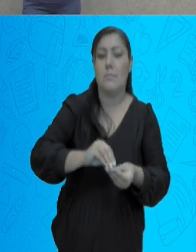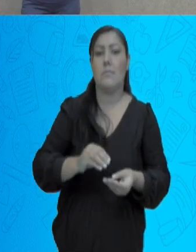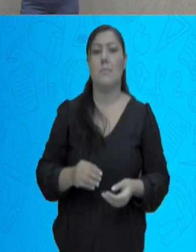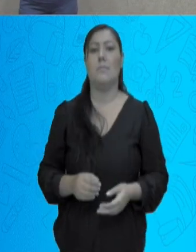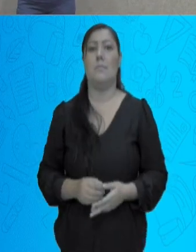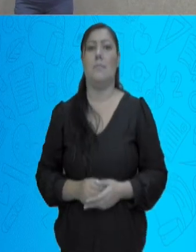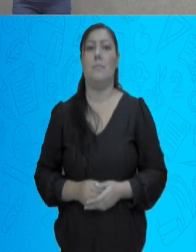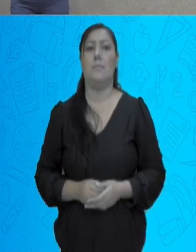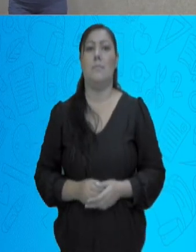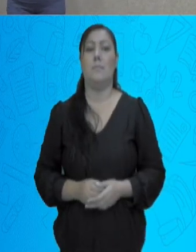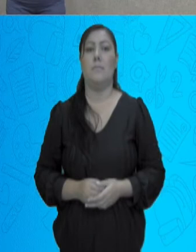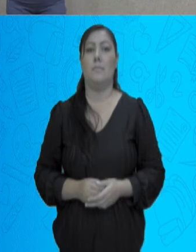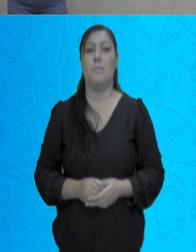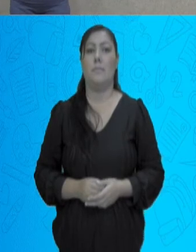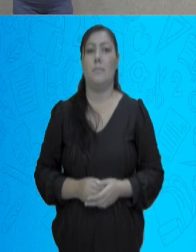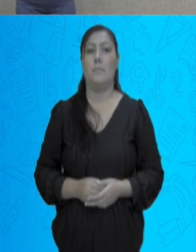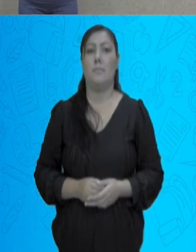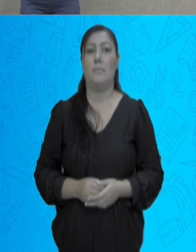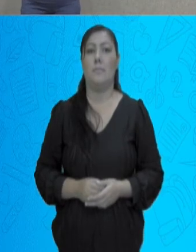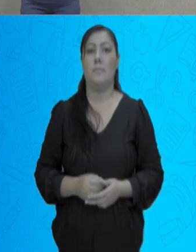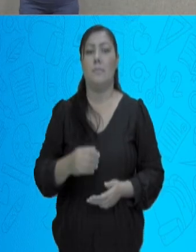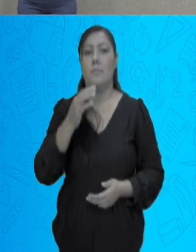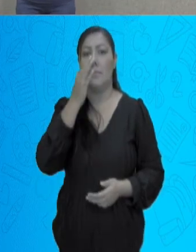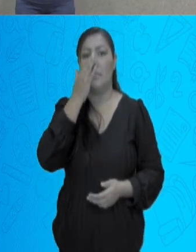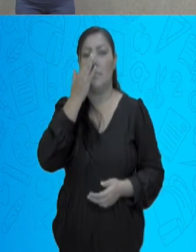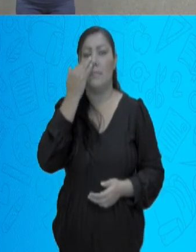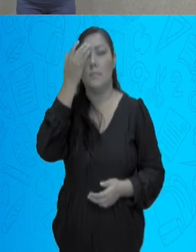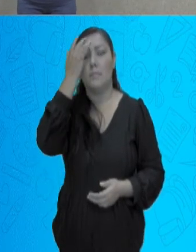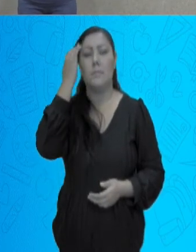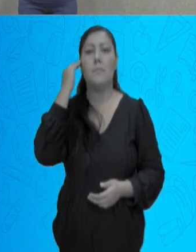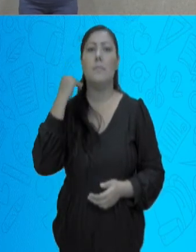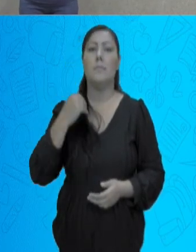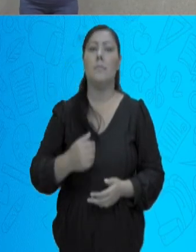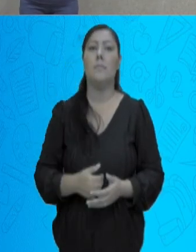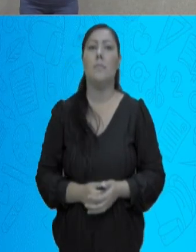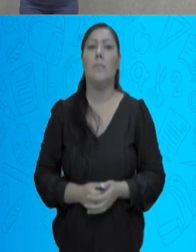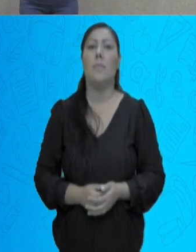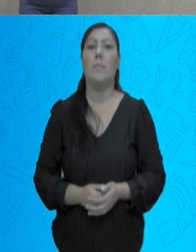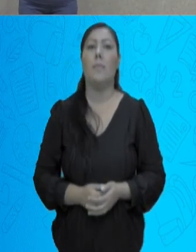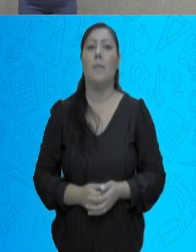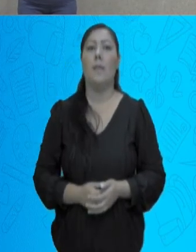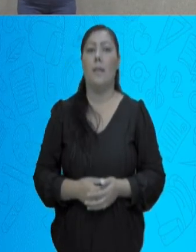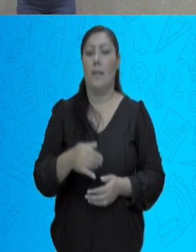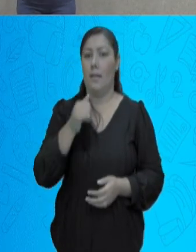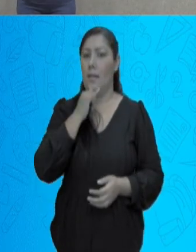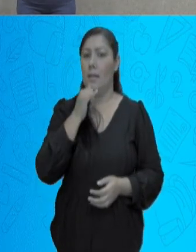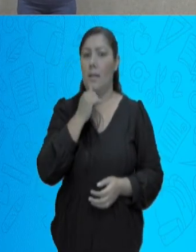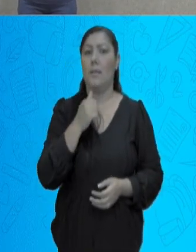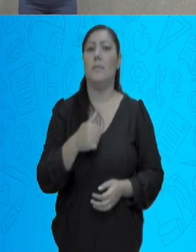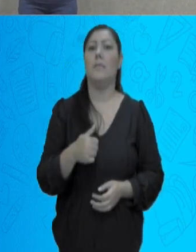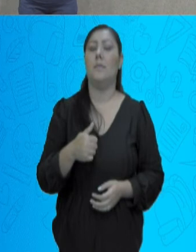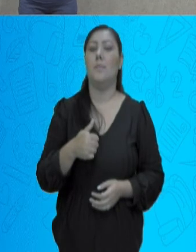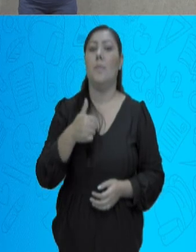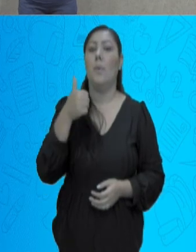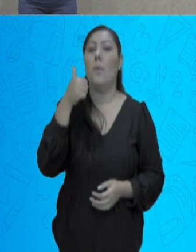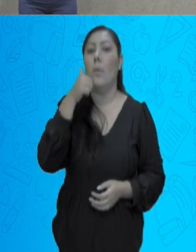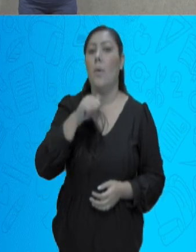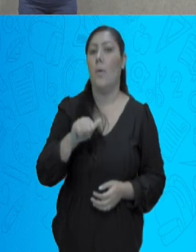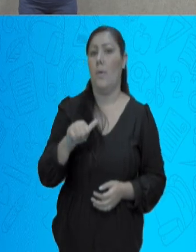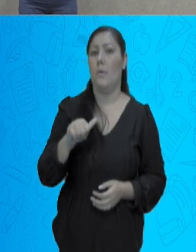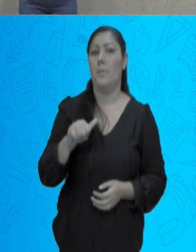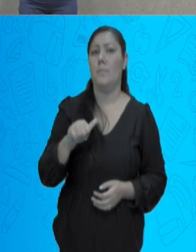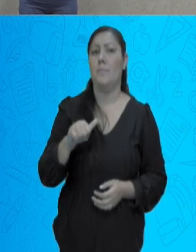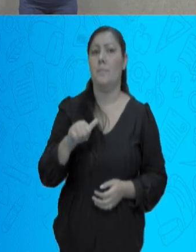podemos perder, né, de vista lá. A Maria precisava de um tênis,